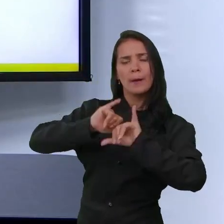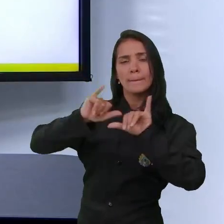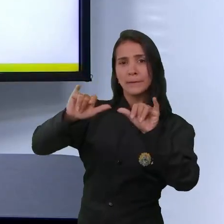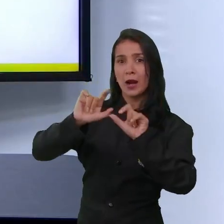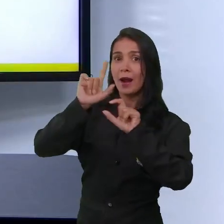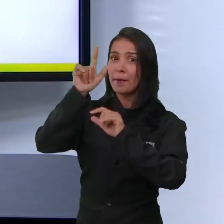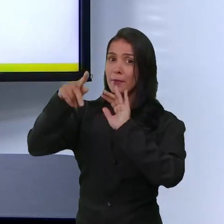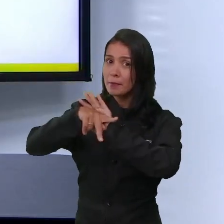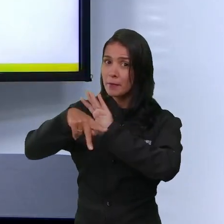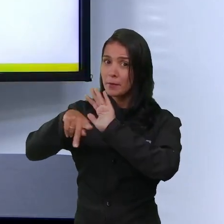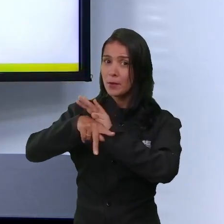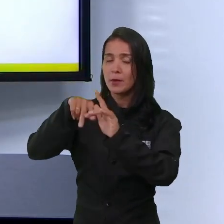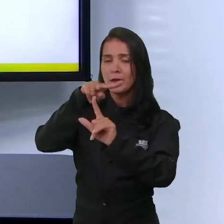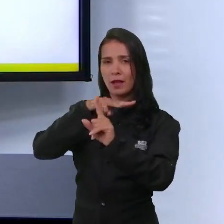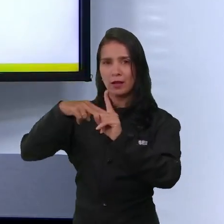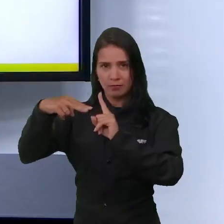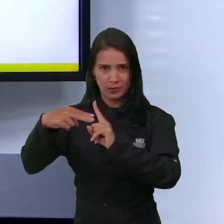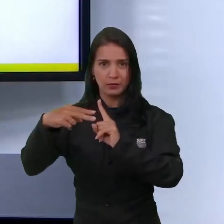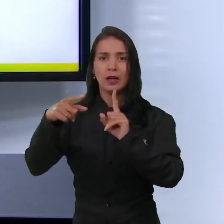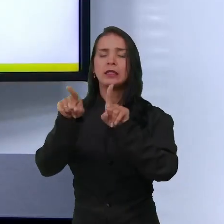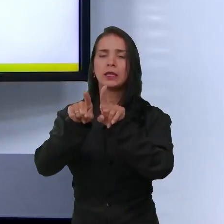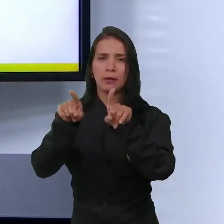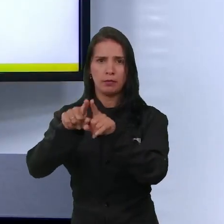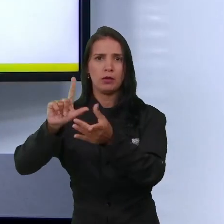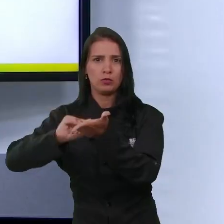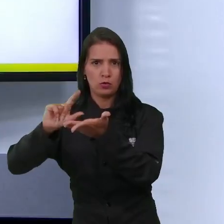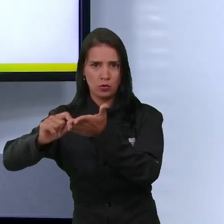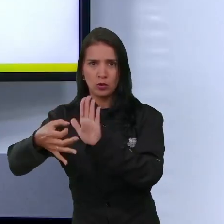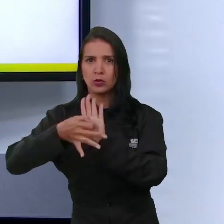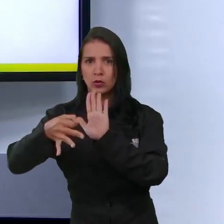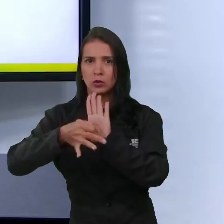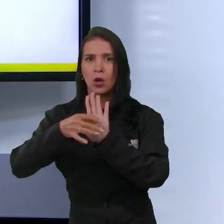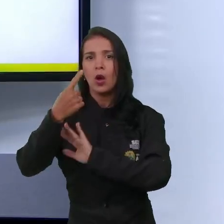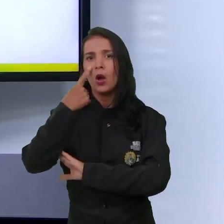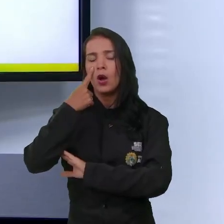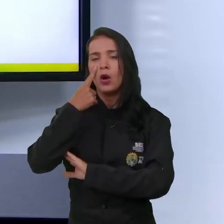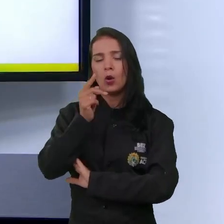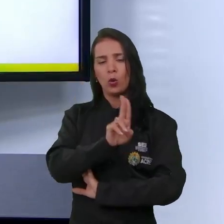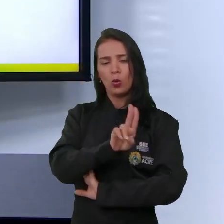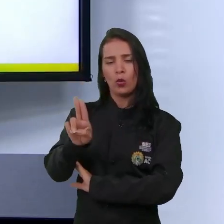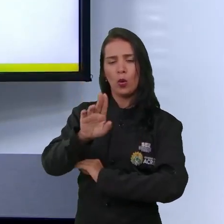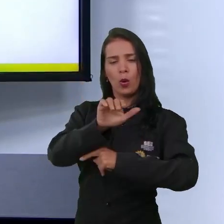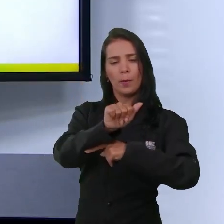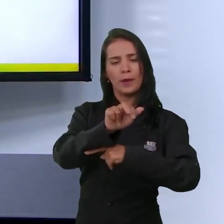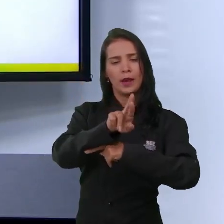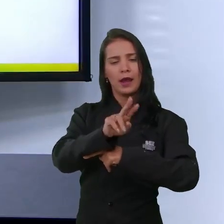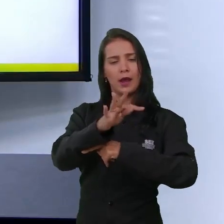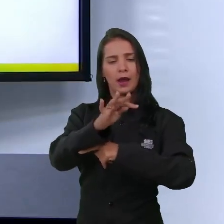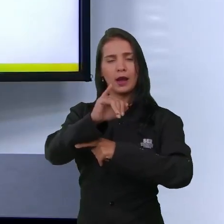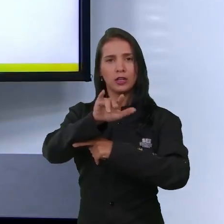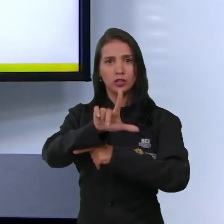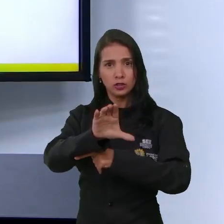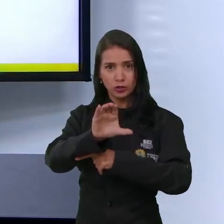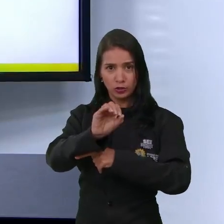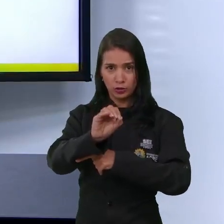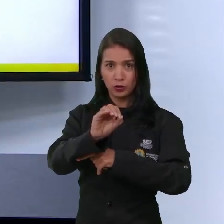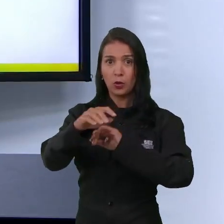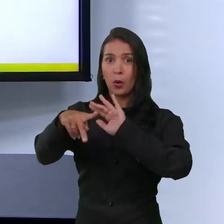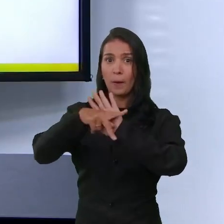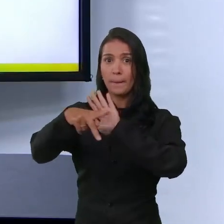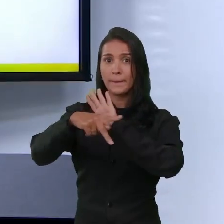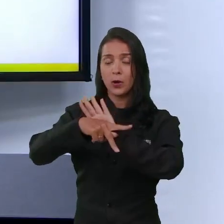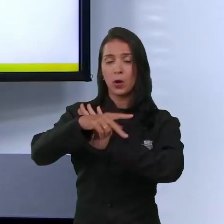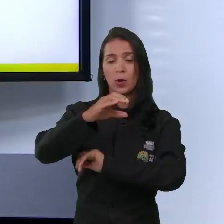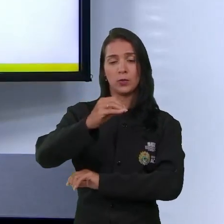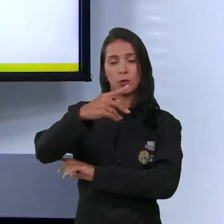de vista, igualmente ao artigo de opinião. Olha só a nomenclatura. Artigo de opinião. Então, você se